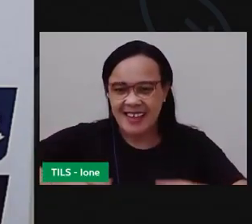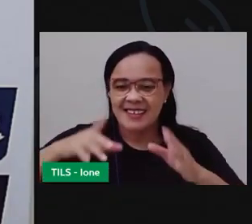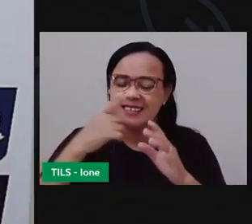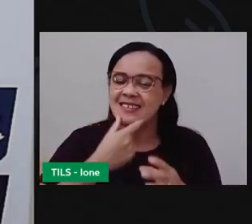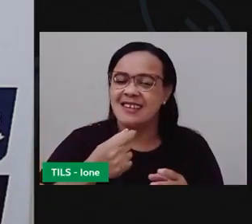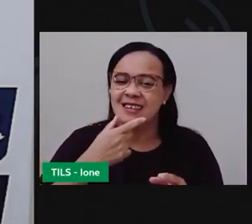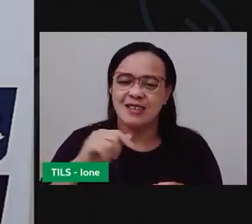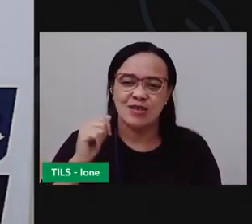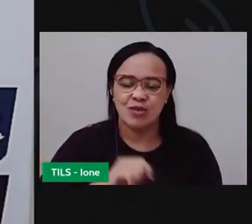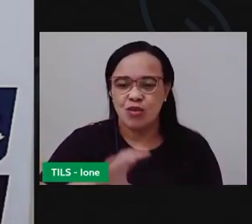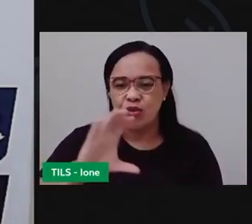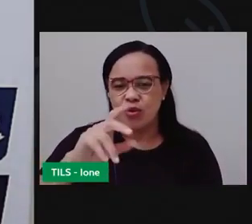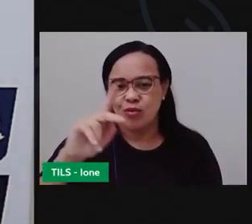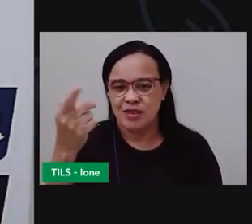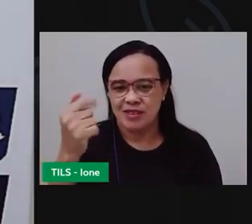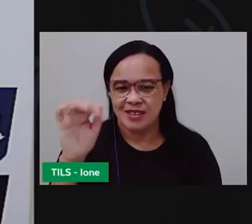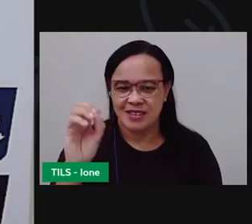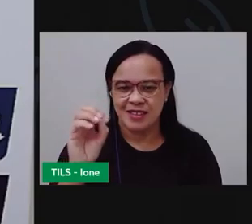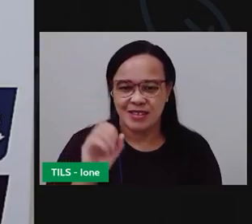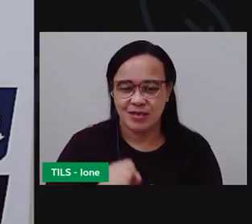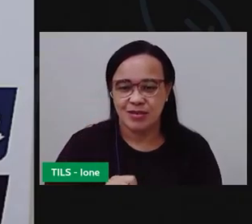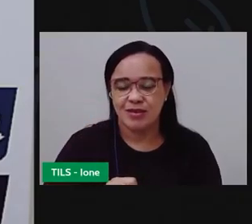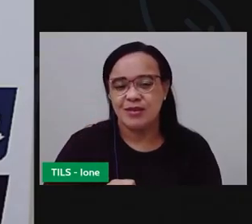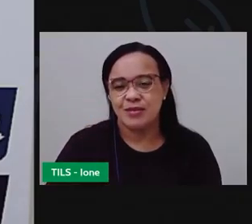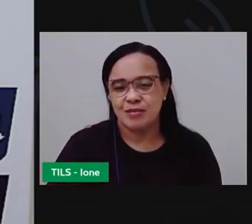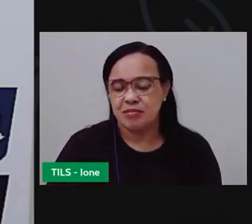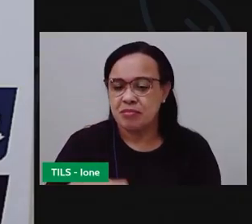Souza da Silva, seu sócio, seu Chico Sá.